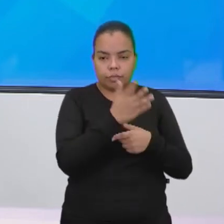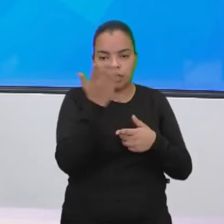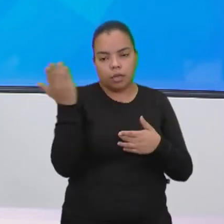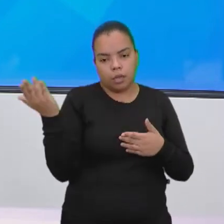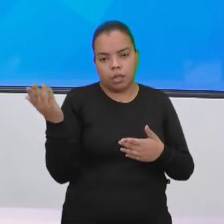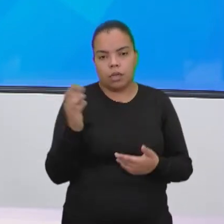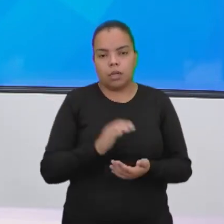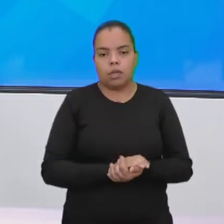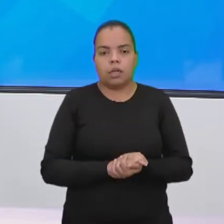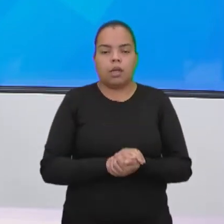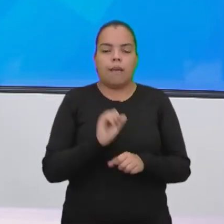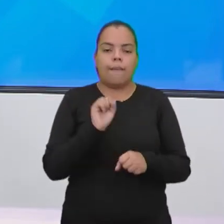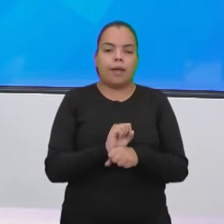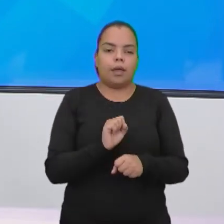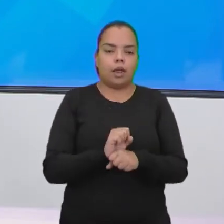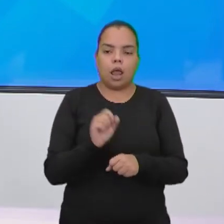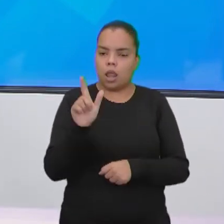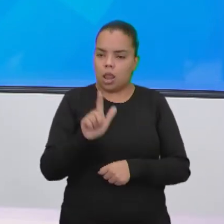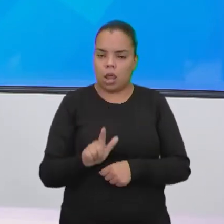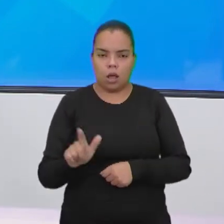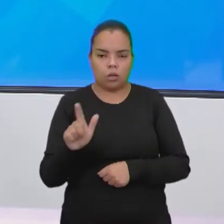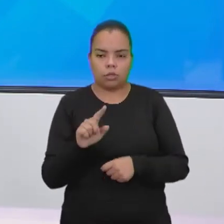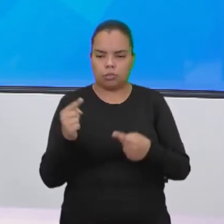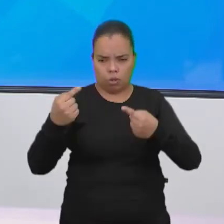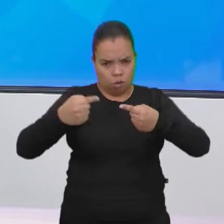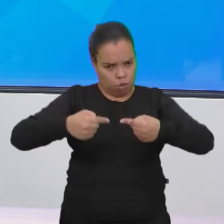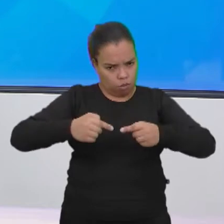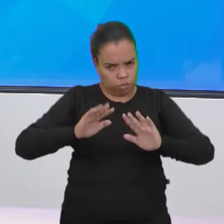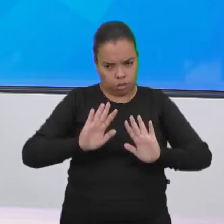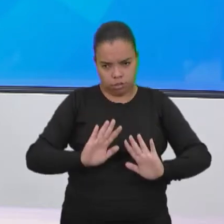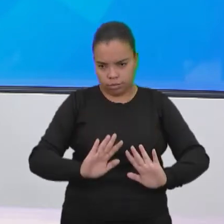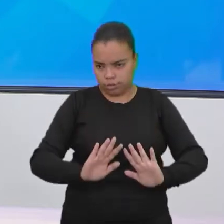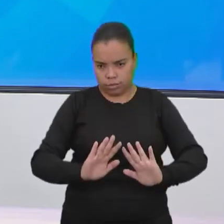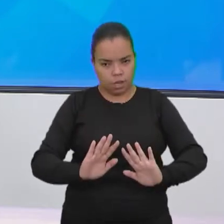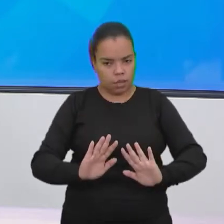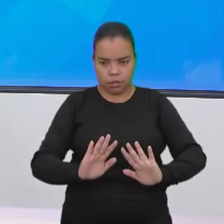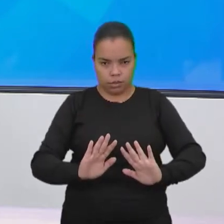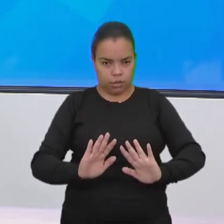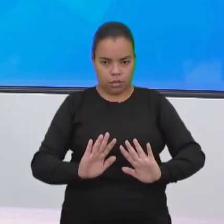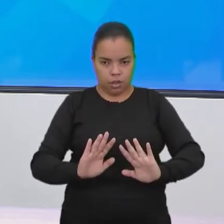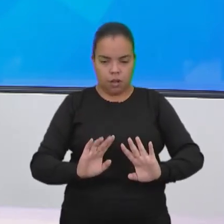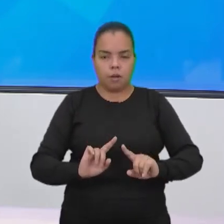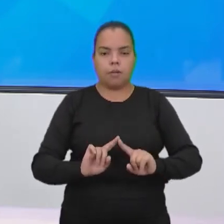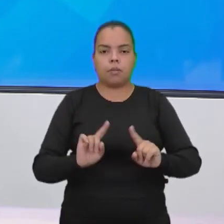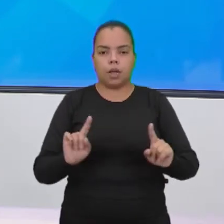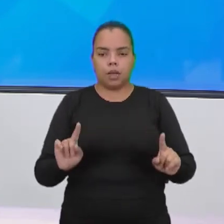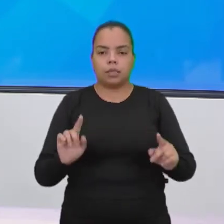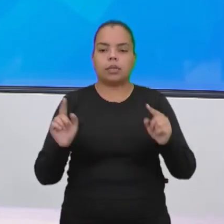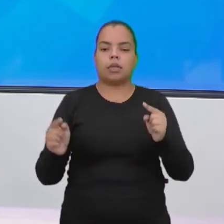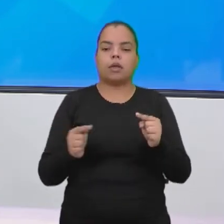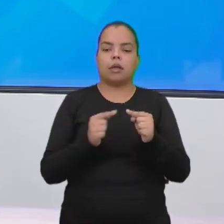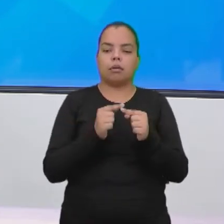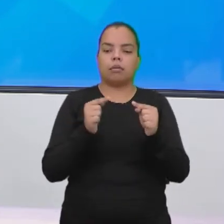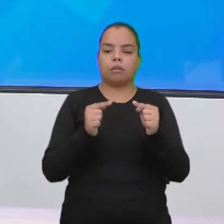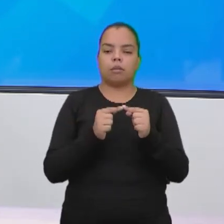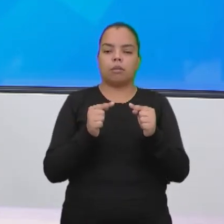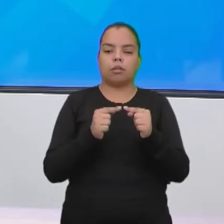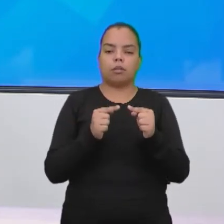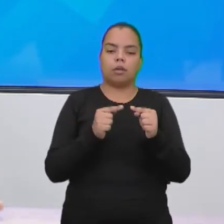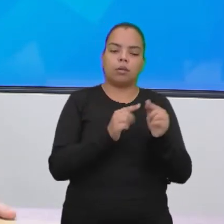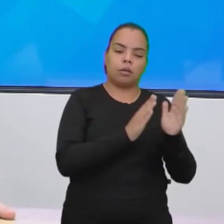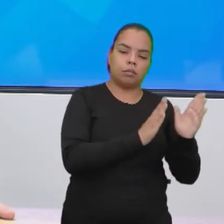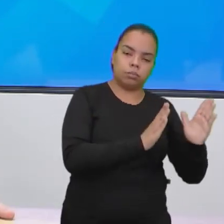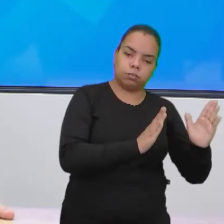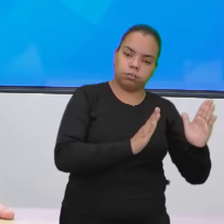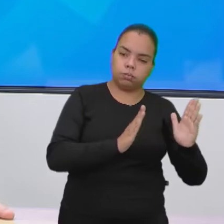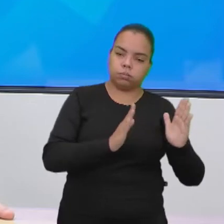bem claro que é lógico que ninguém está aqui sendo contra, mas acaba, né, tendo essa relação aí, porque tem, né, os ciclos da vida,